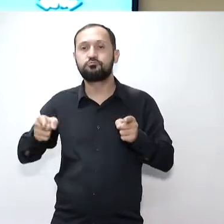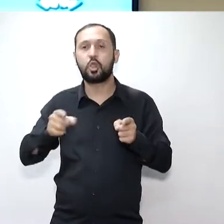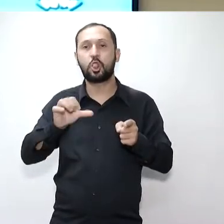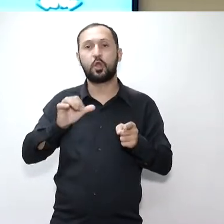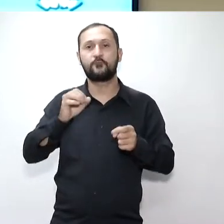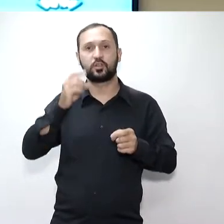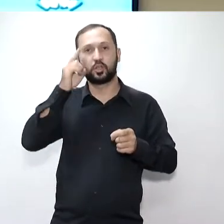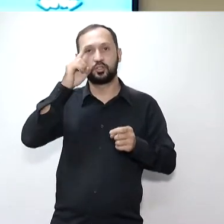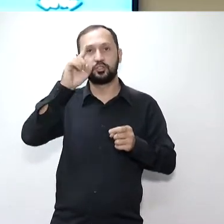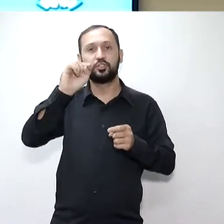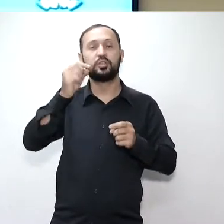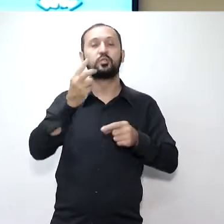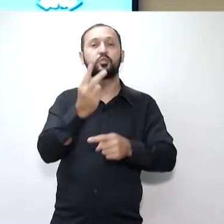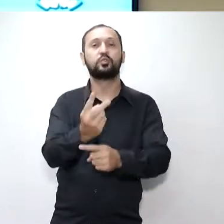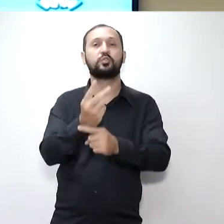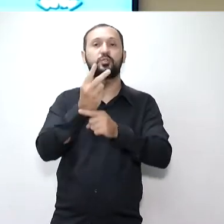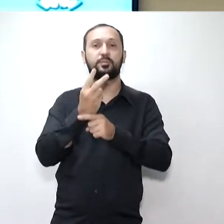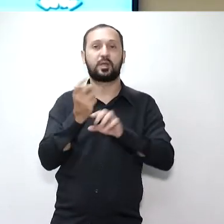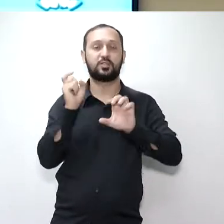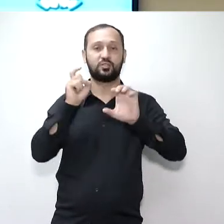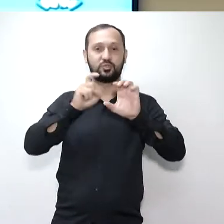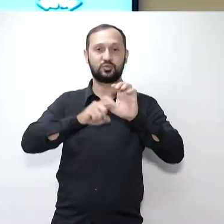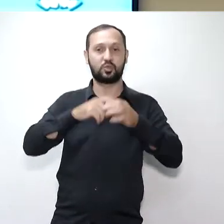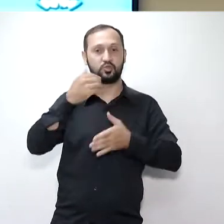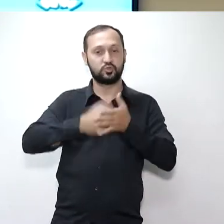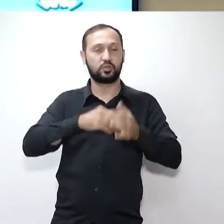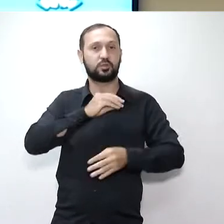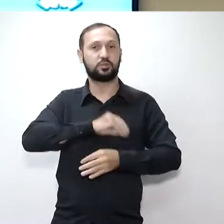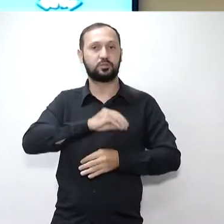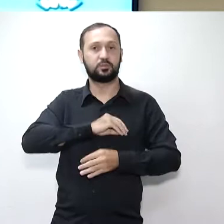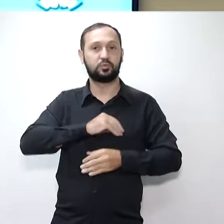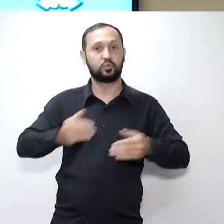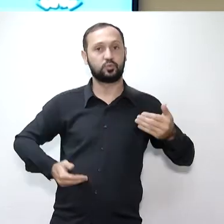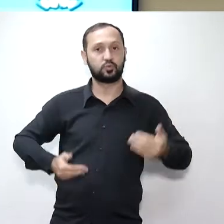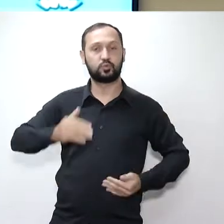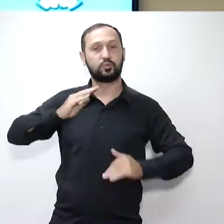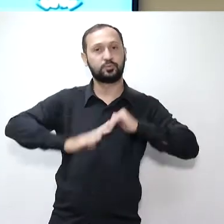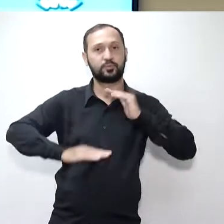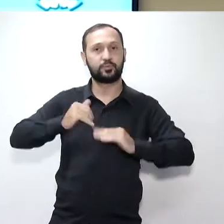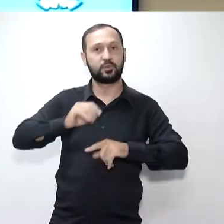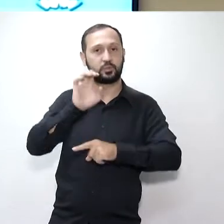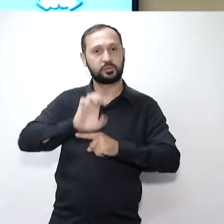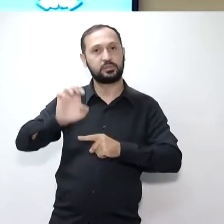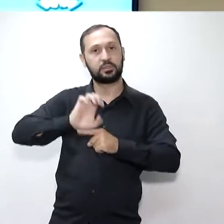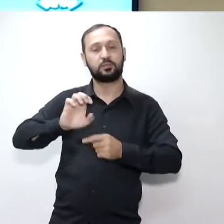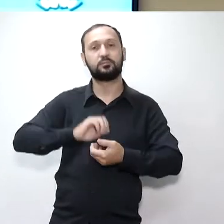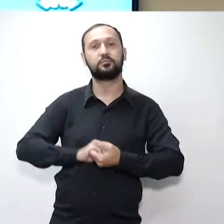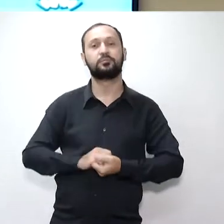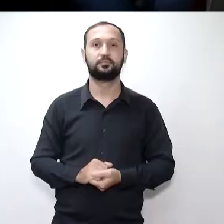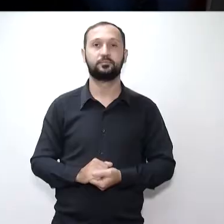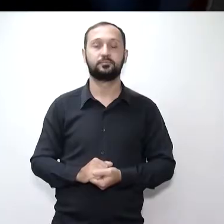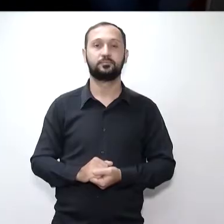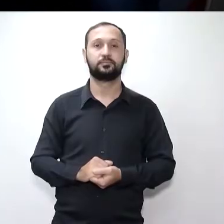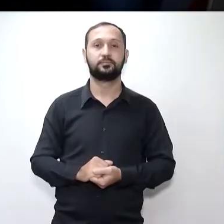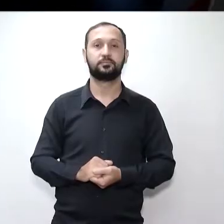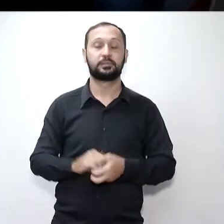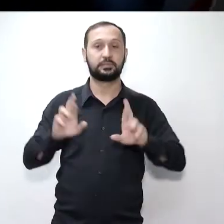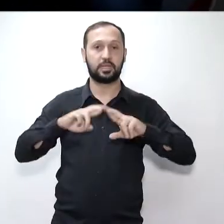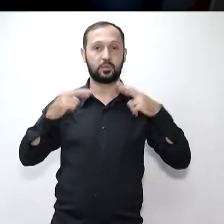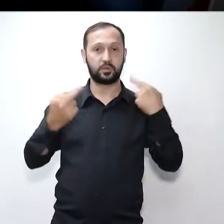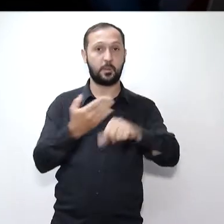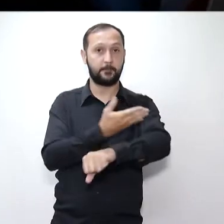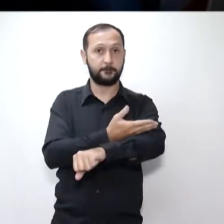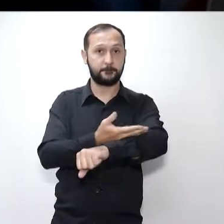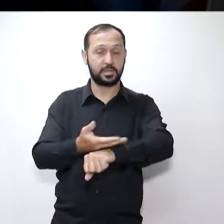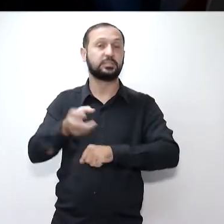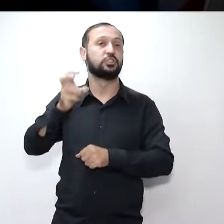por 90 dias os empréstimos consignados dos servidores públicos estaduais.